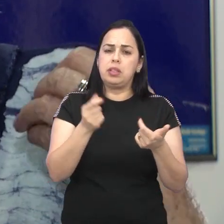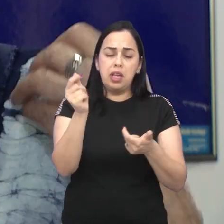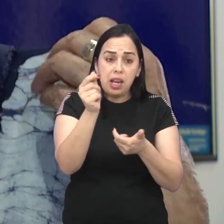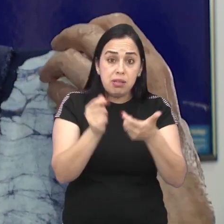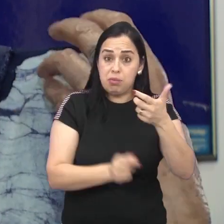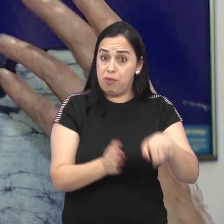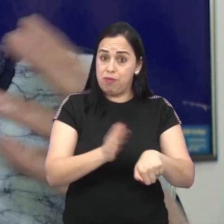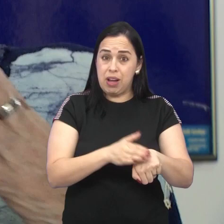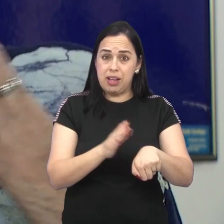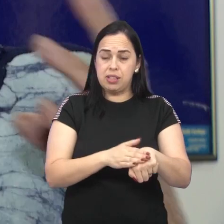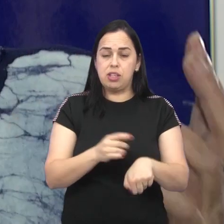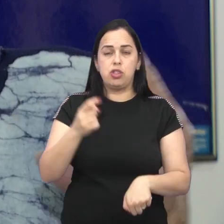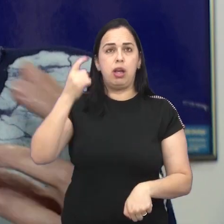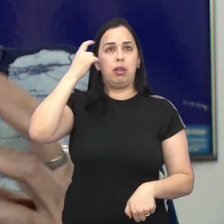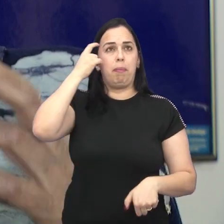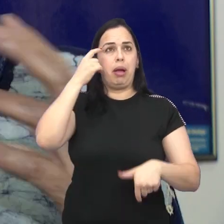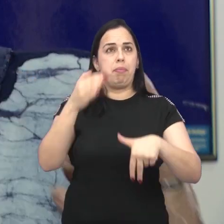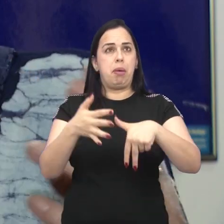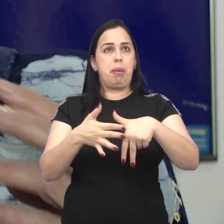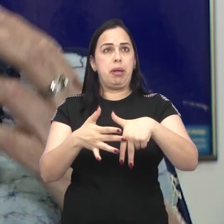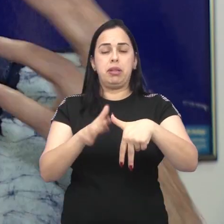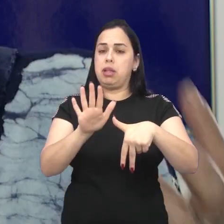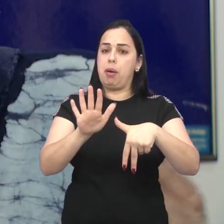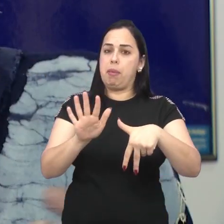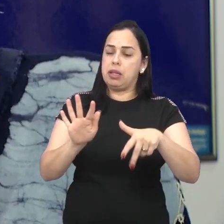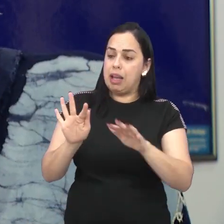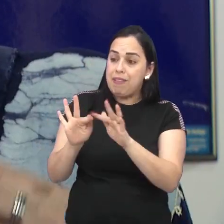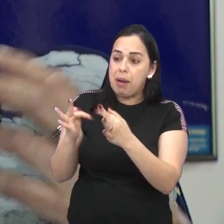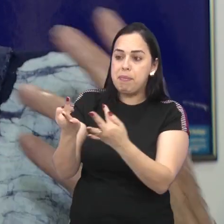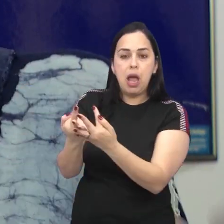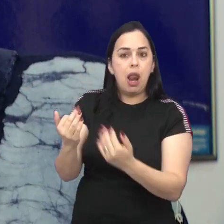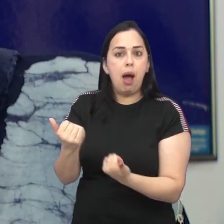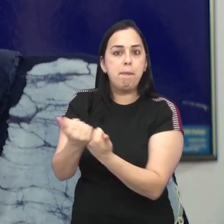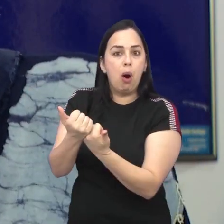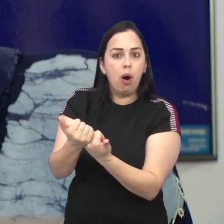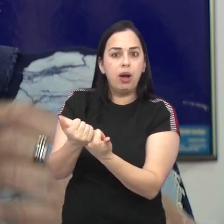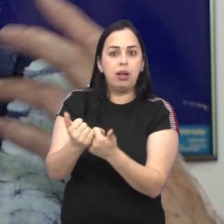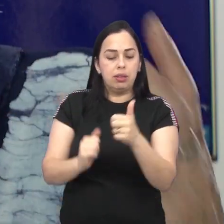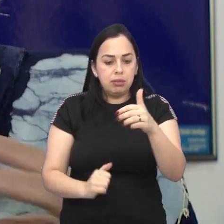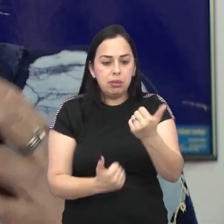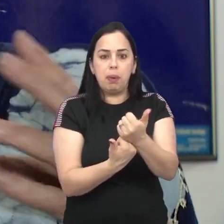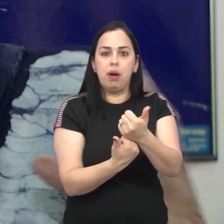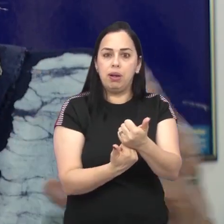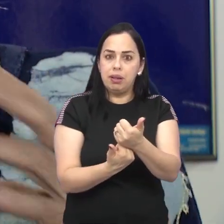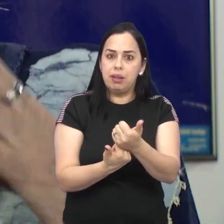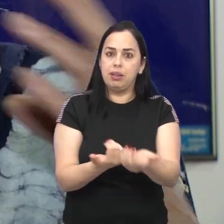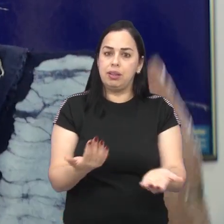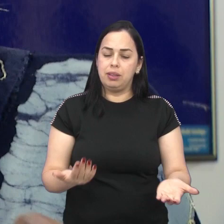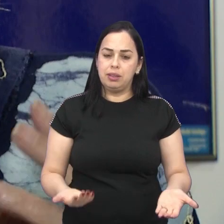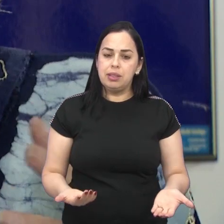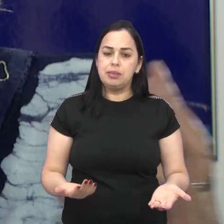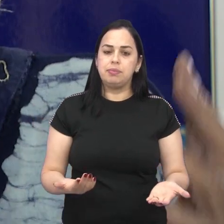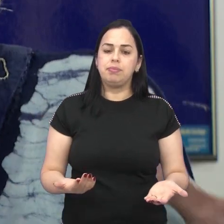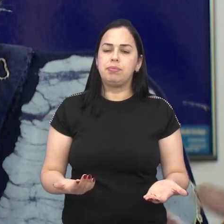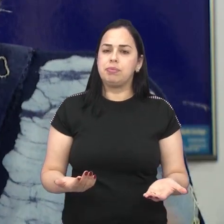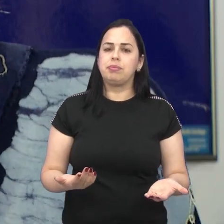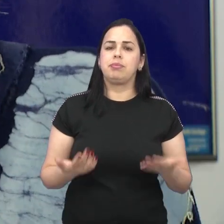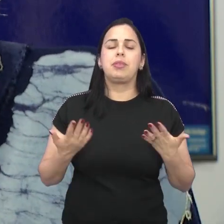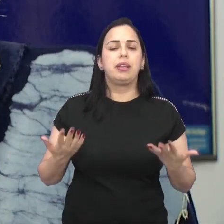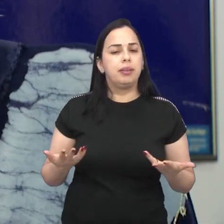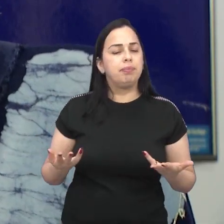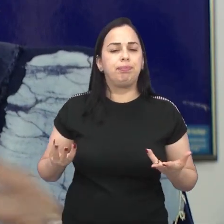uma excelência de tudo que se possa pensar, não só no paciente, mas também na família, em tudo que